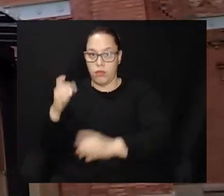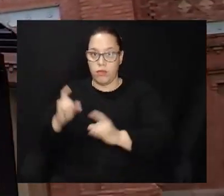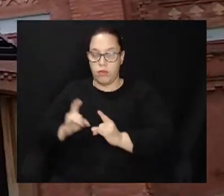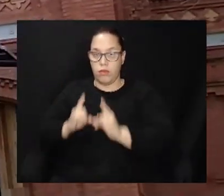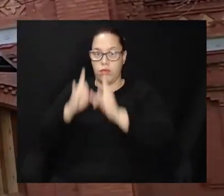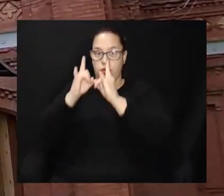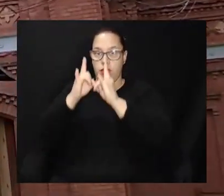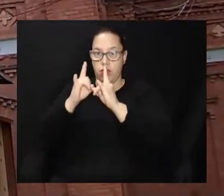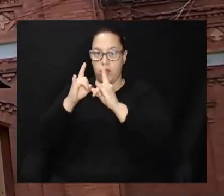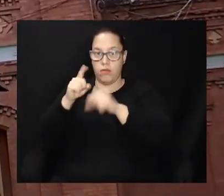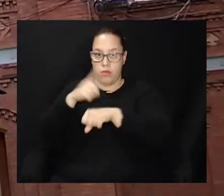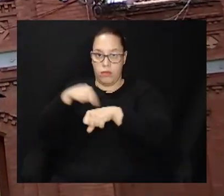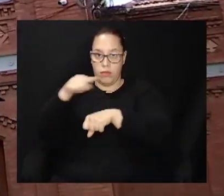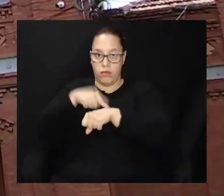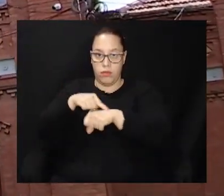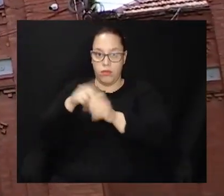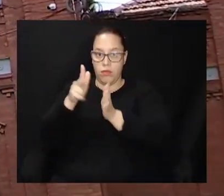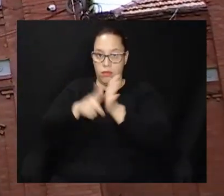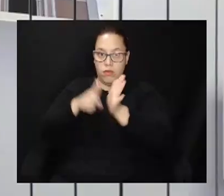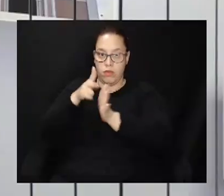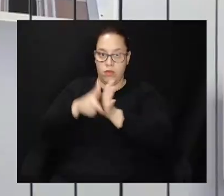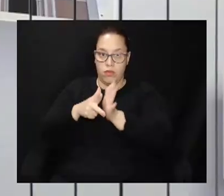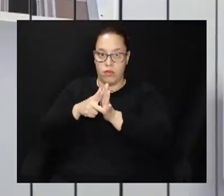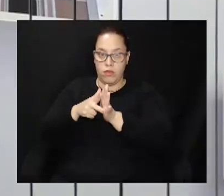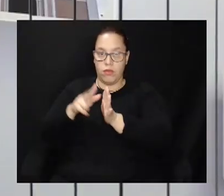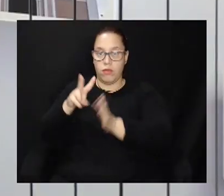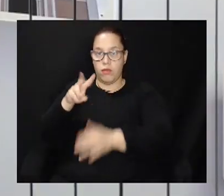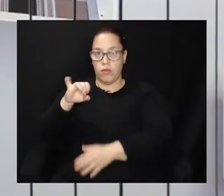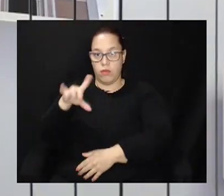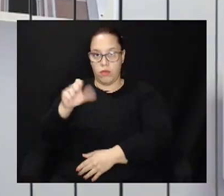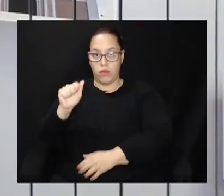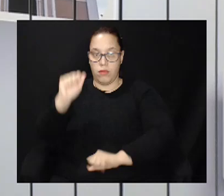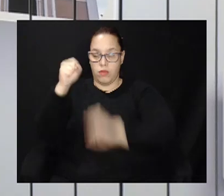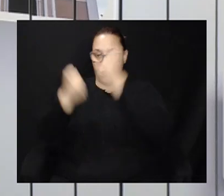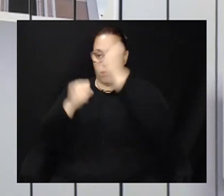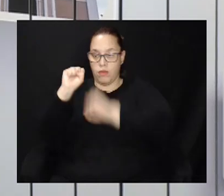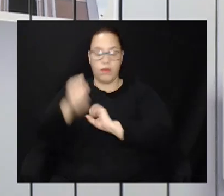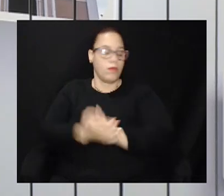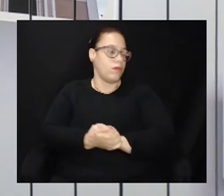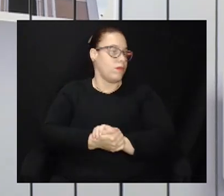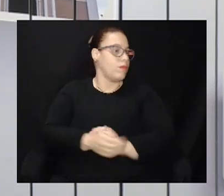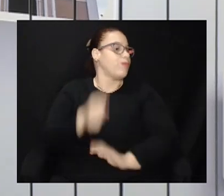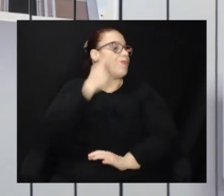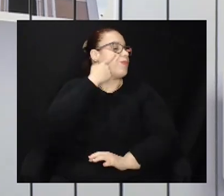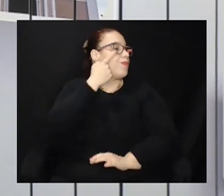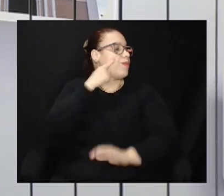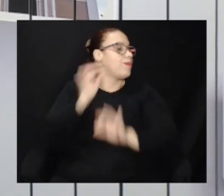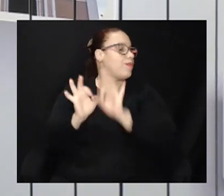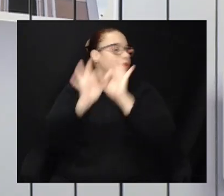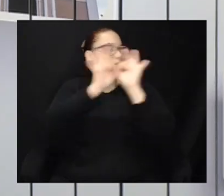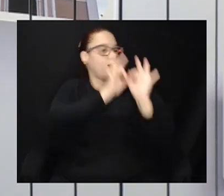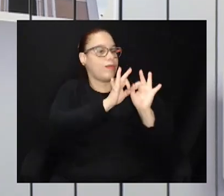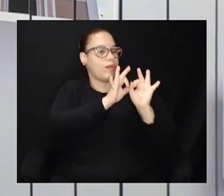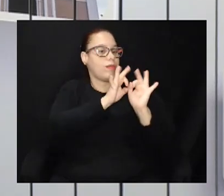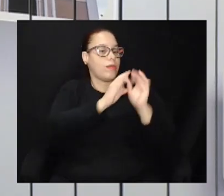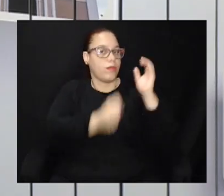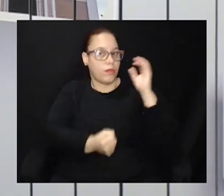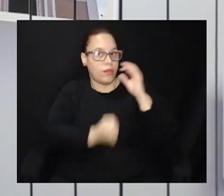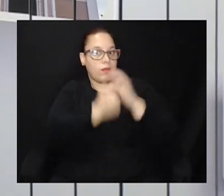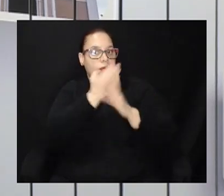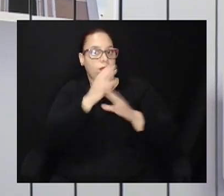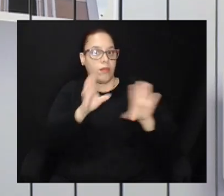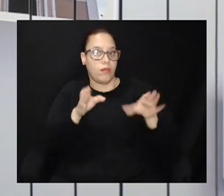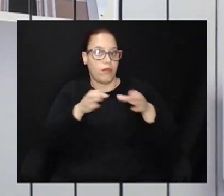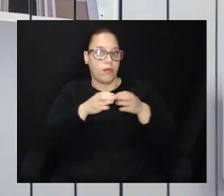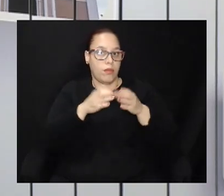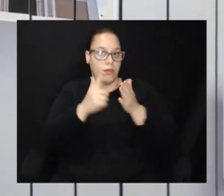Pátio Ferroviário, na Vila Industrial. Olha só, nossa equipe acompanhou o lançamento da coleção GAAP